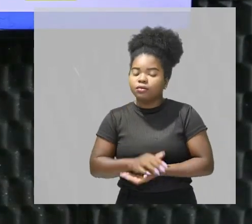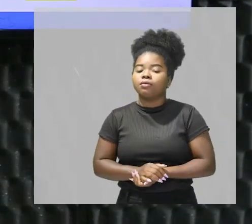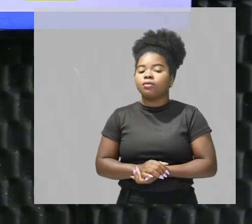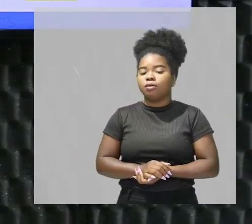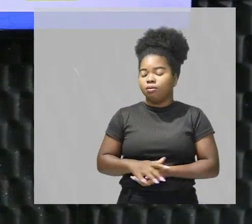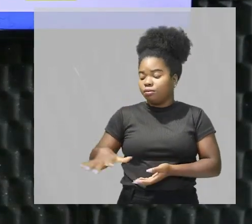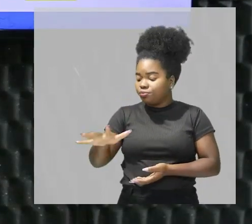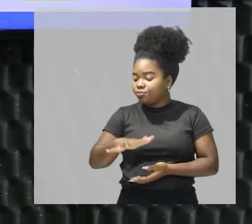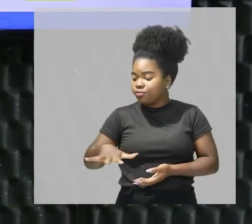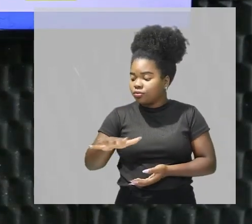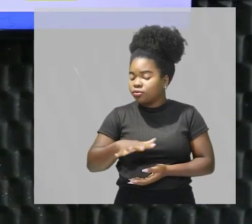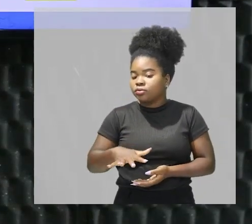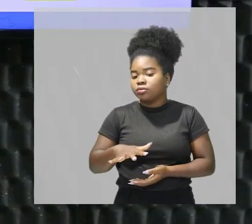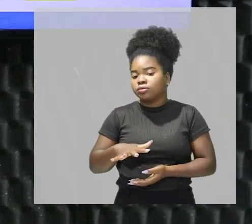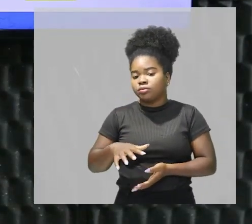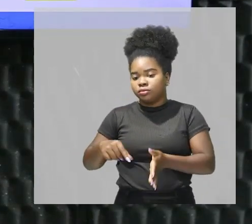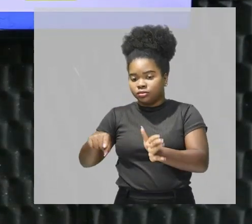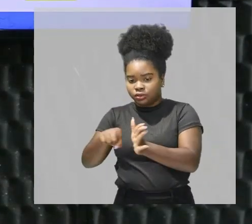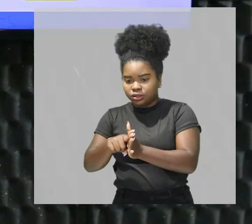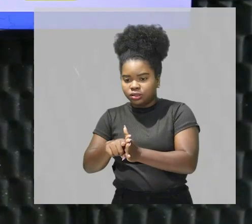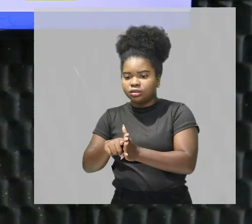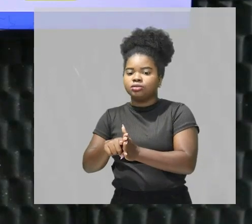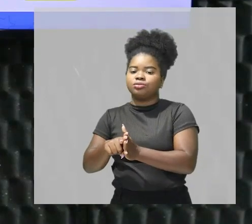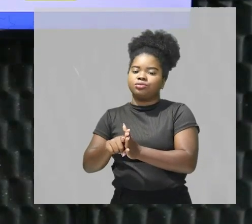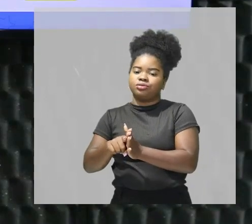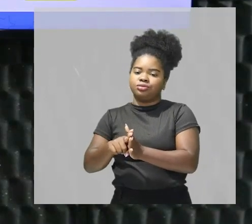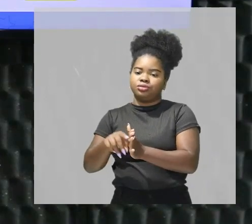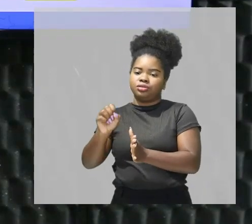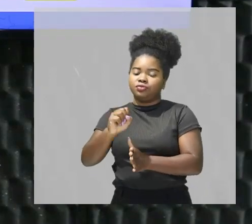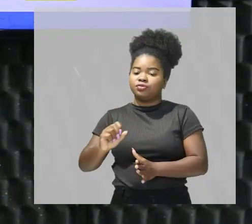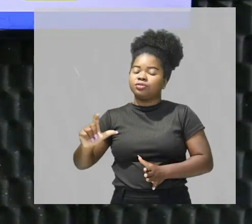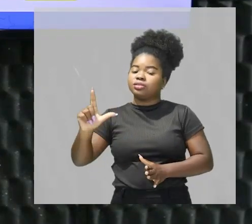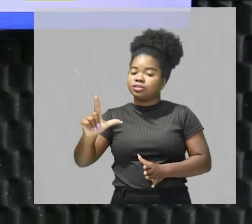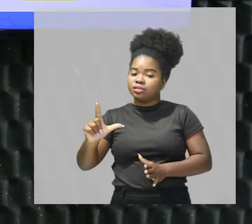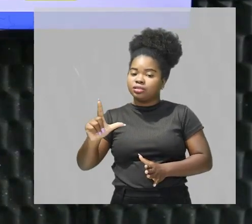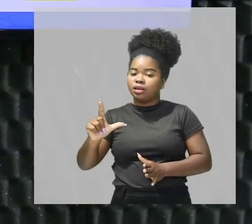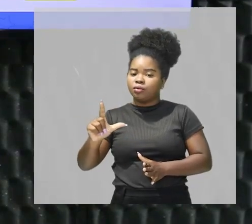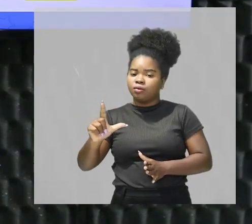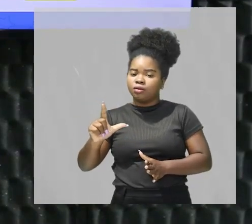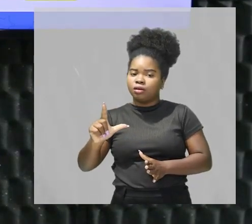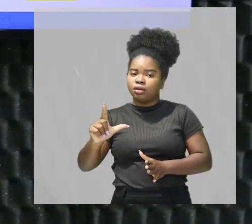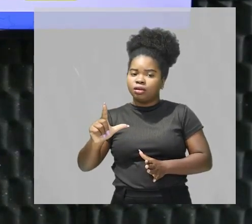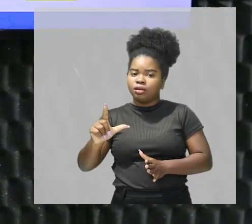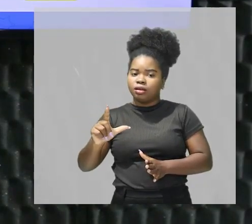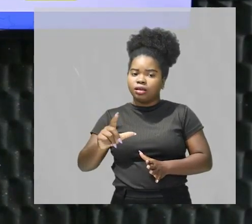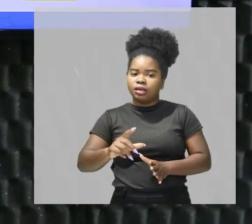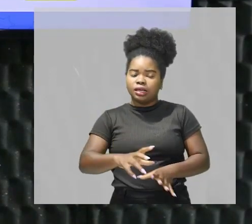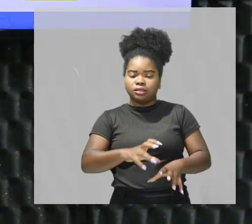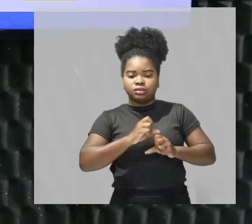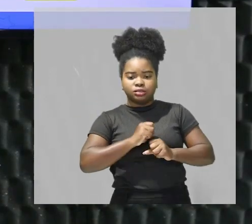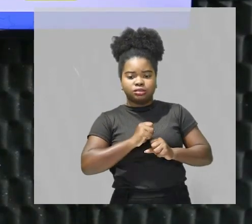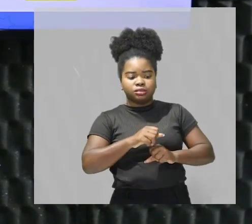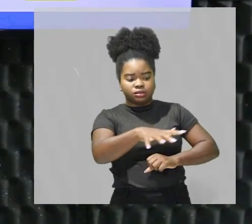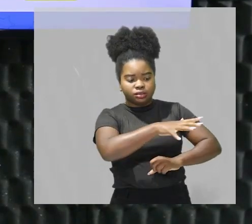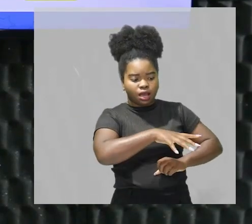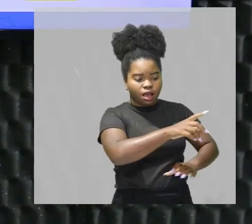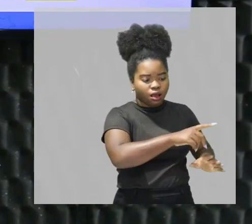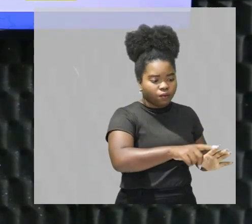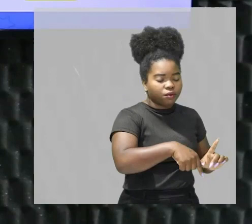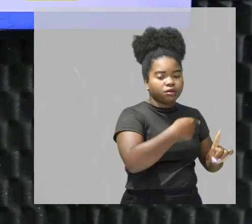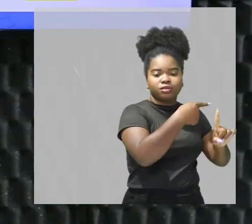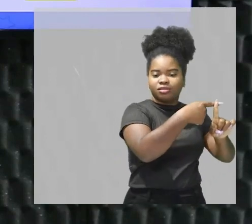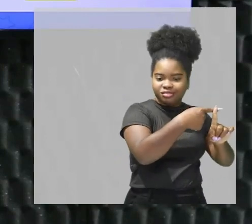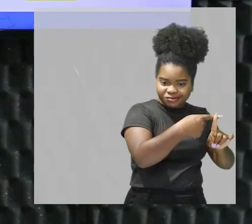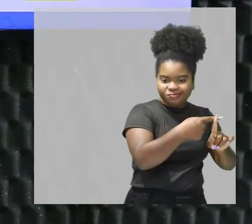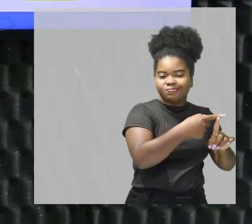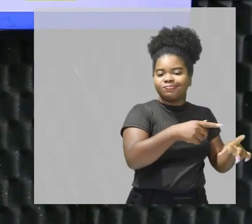sal de amônio vai estar atraindo a região positiva da água, tá certo?